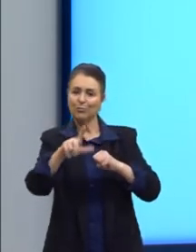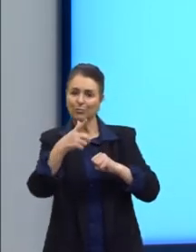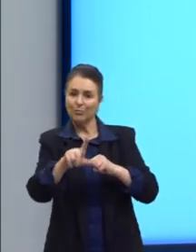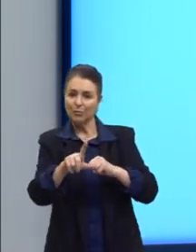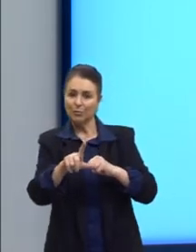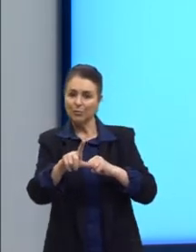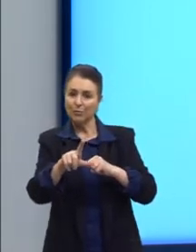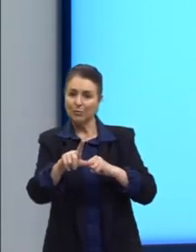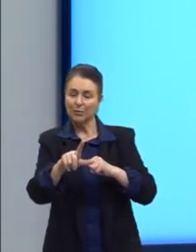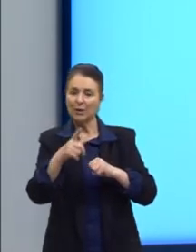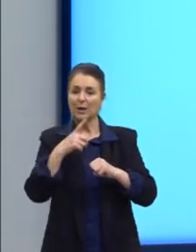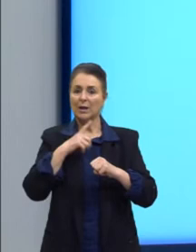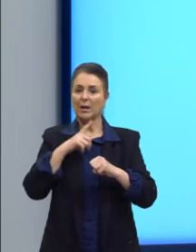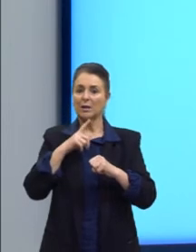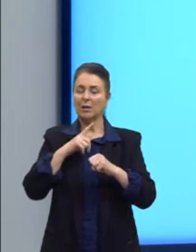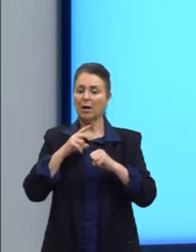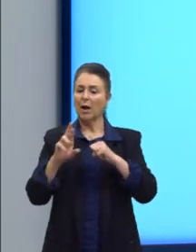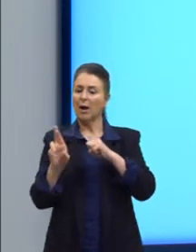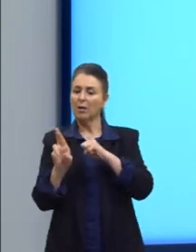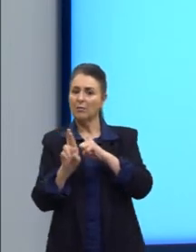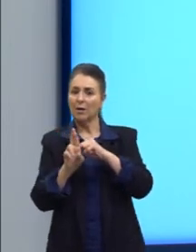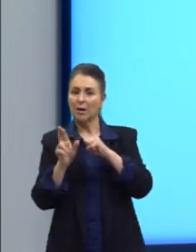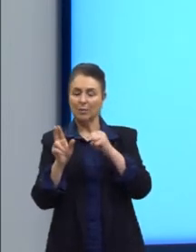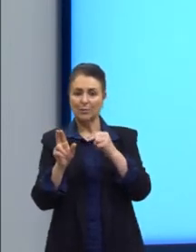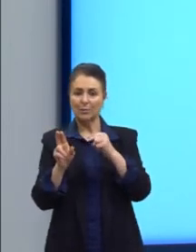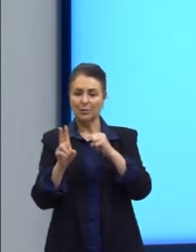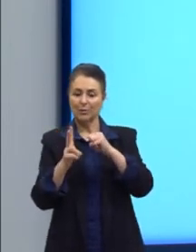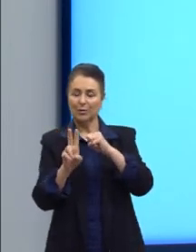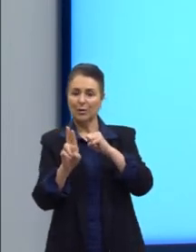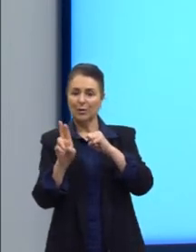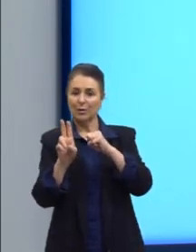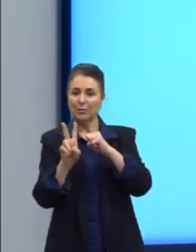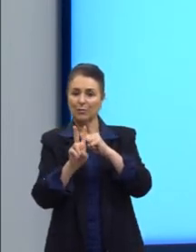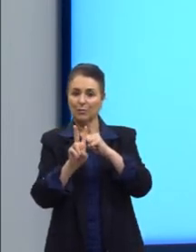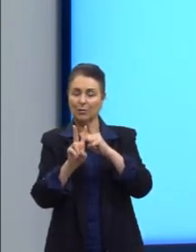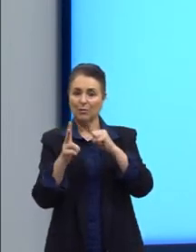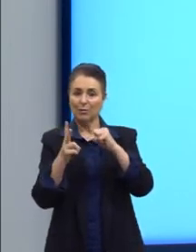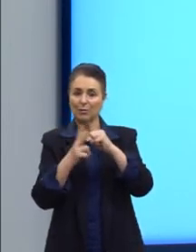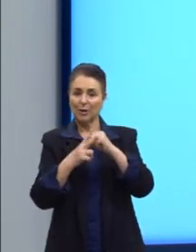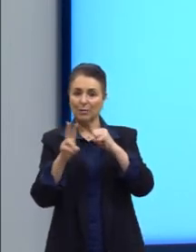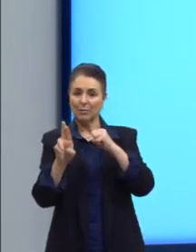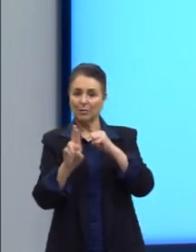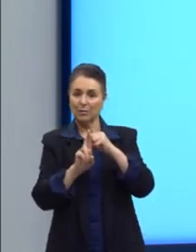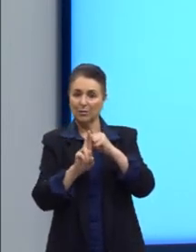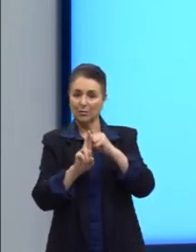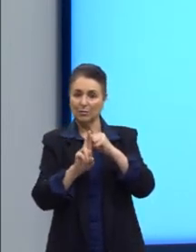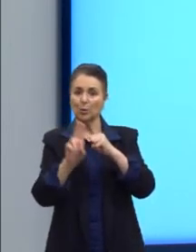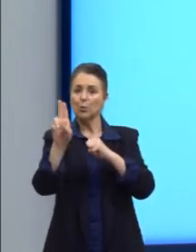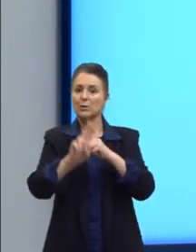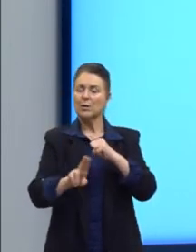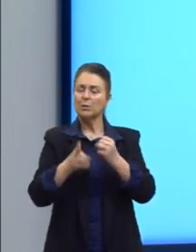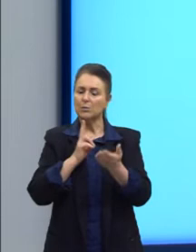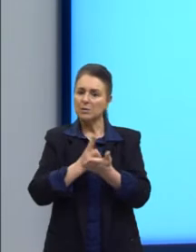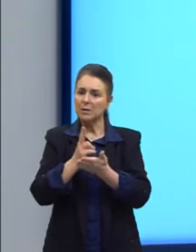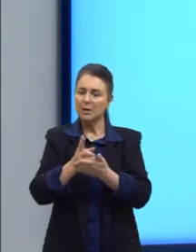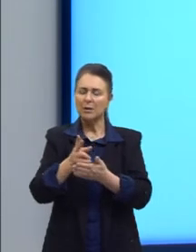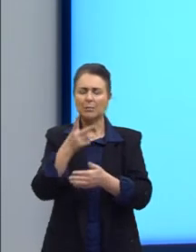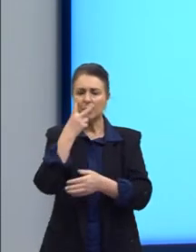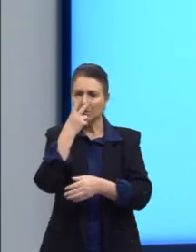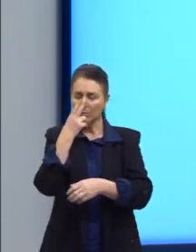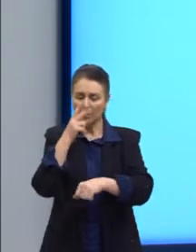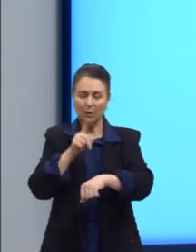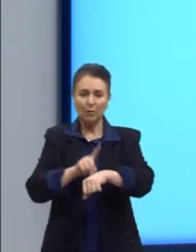nessa regularidade e utilizando ali um mesmo tempo verbal tá